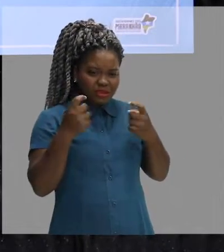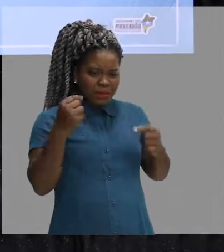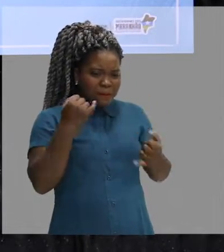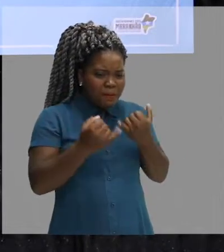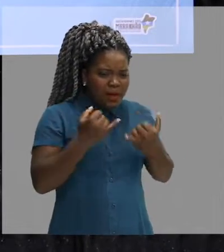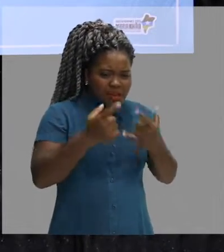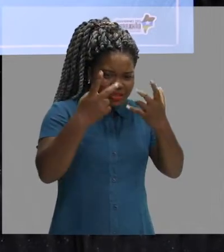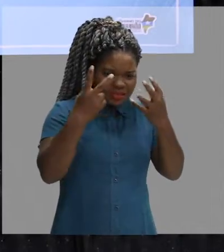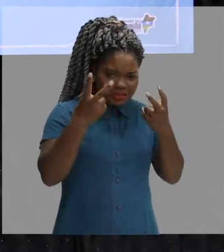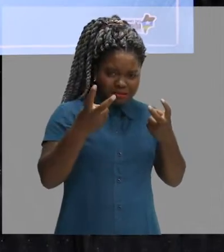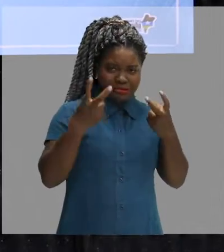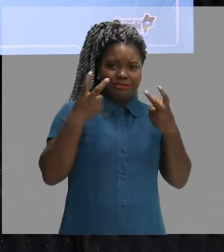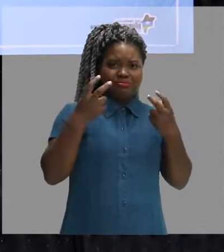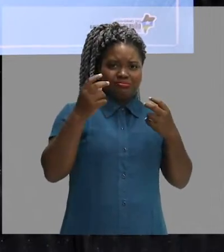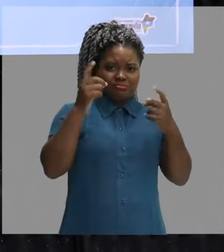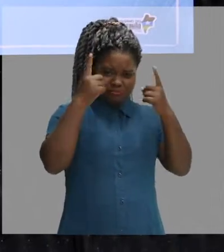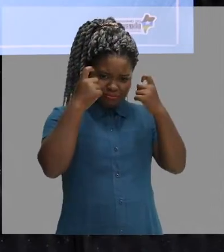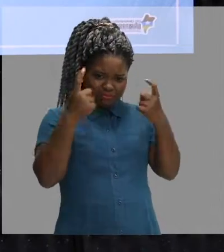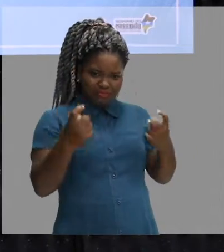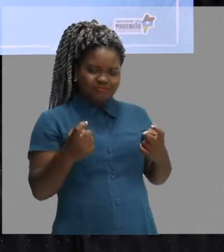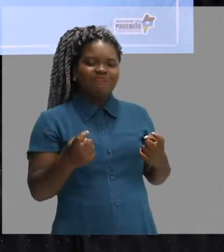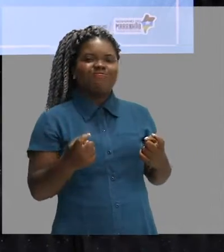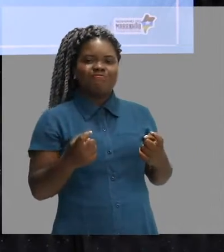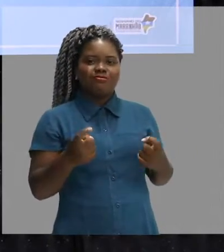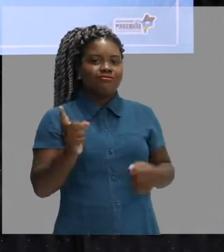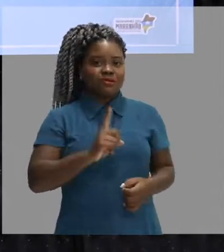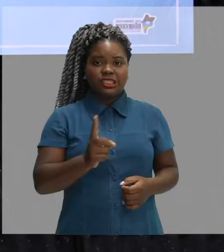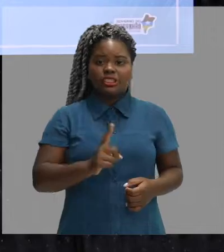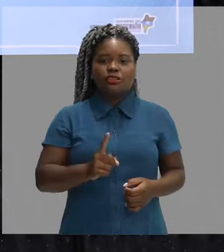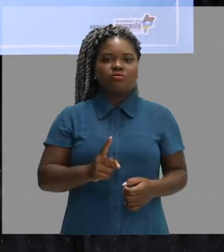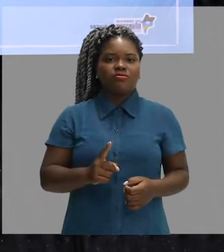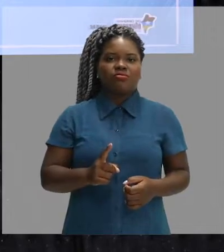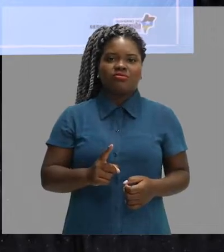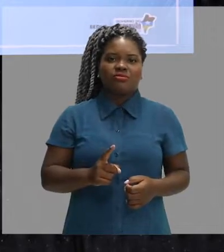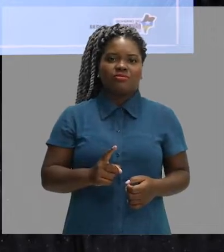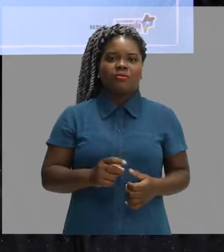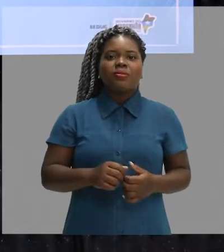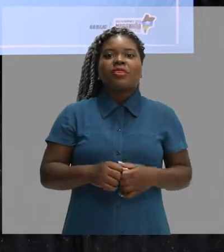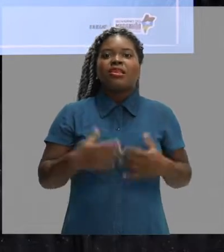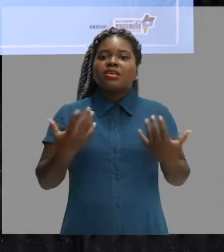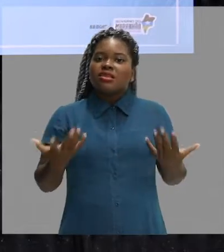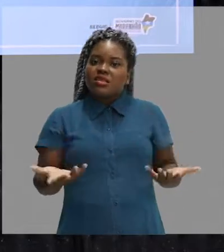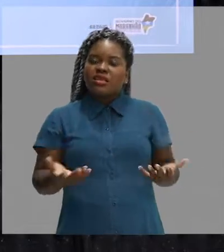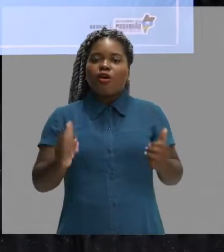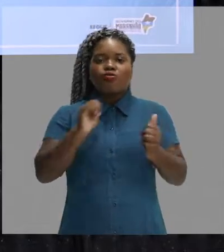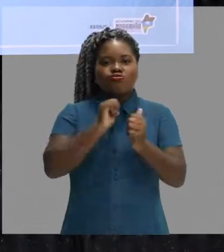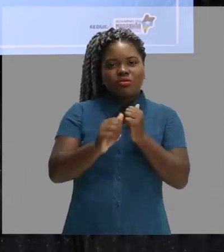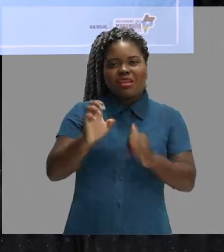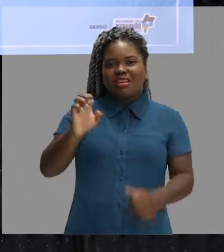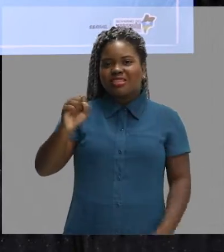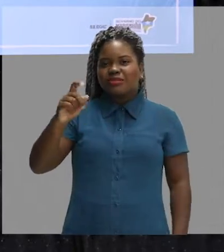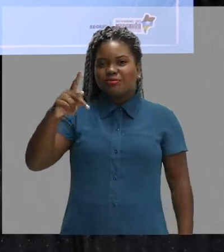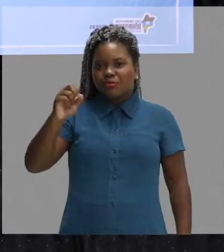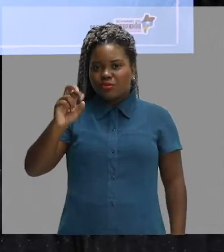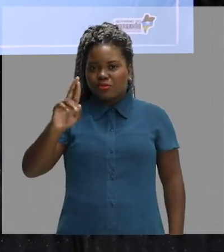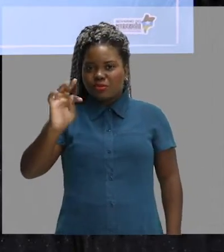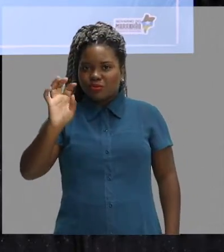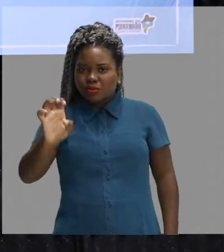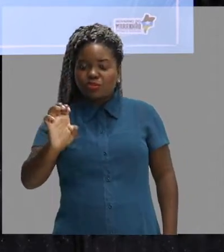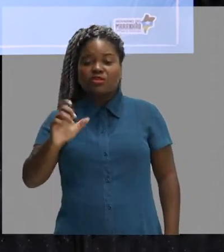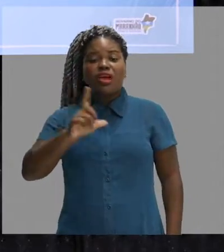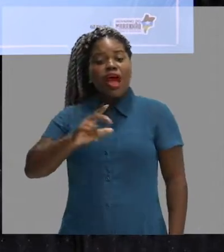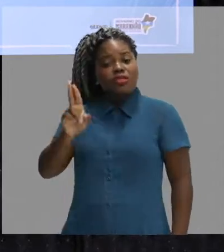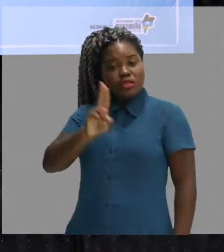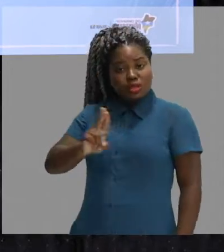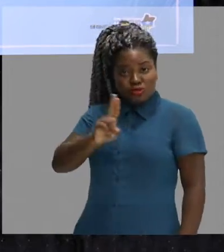o esporte tem uma violência que é regulada. Então, existe um regulamento dentro dos esportes que tem o uso da violência e, por isso, está ali